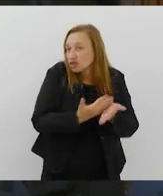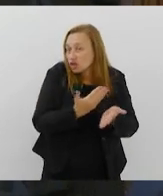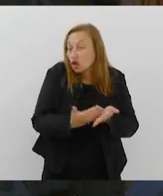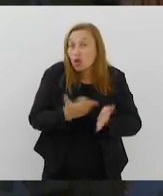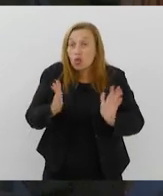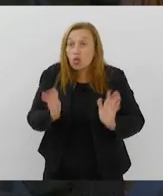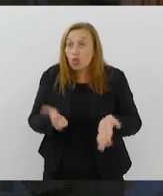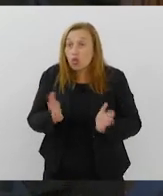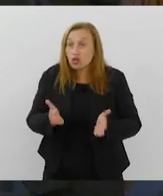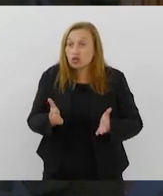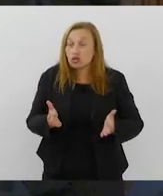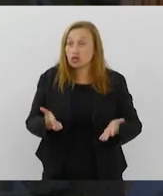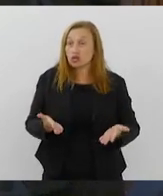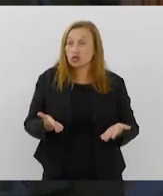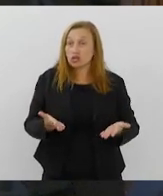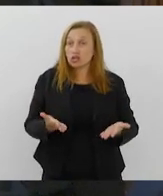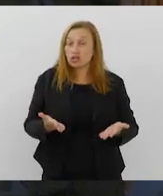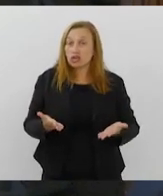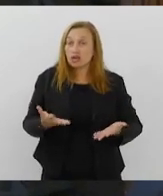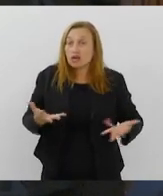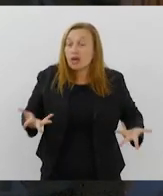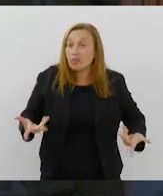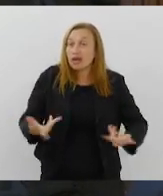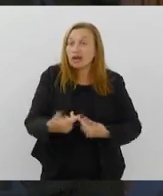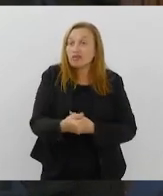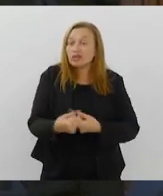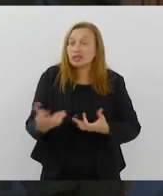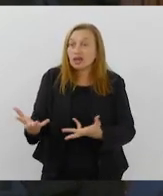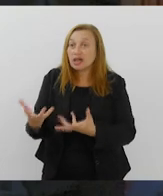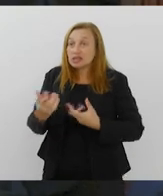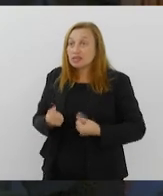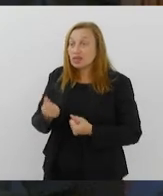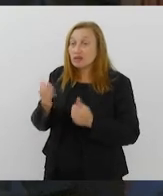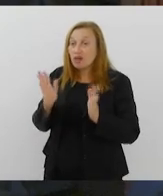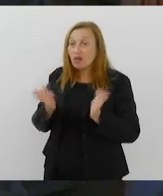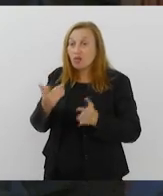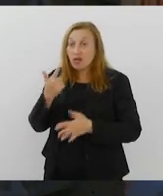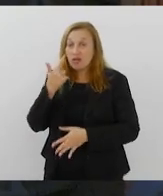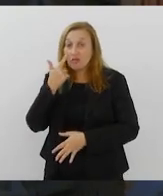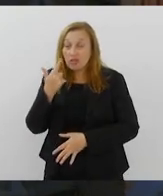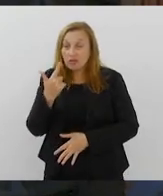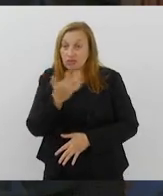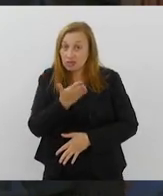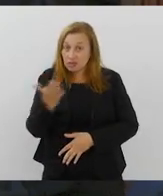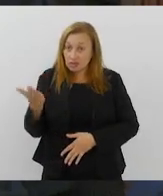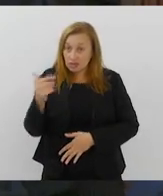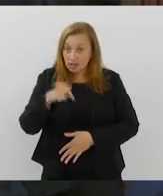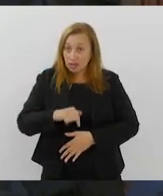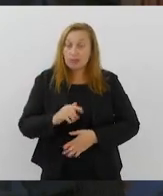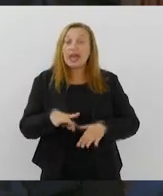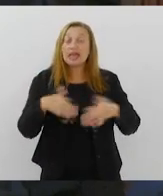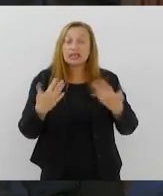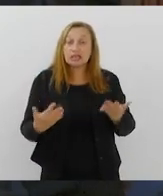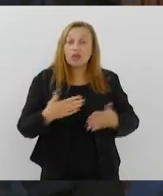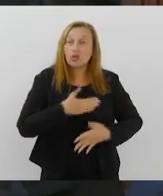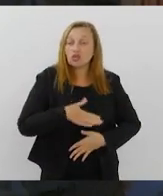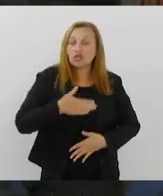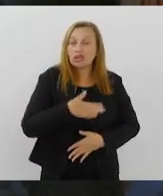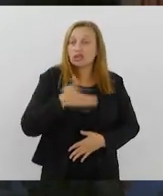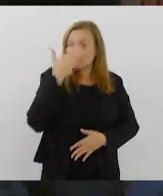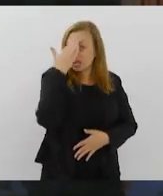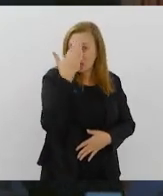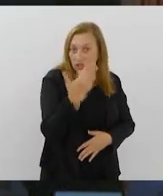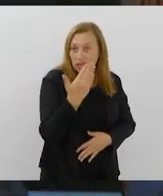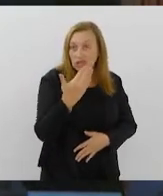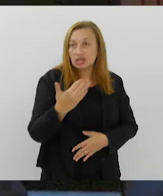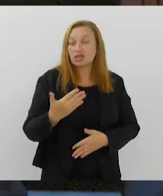grande privilégio que o Papai do Céu está me dando agora em vê-los pessoalmente. Então, gostaria de agradecer